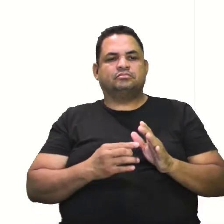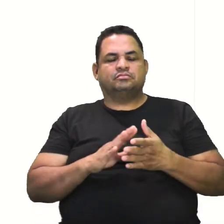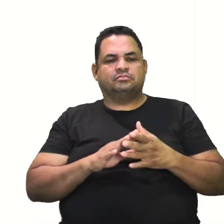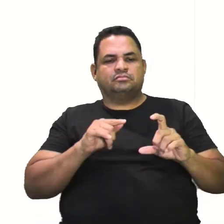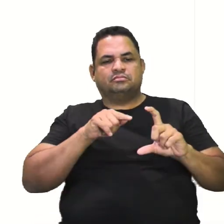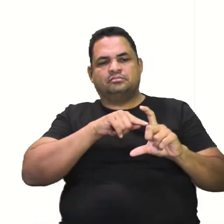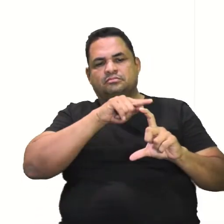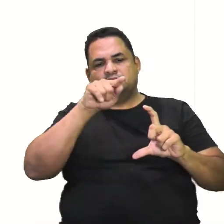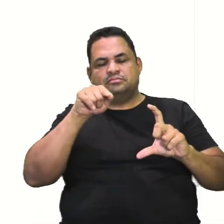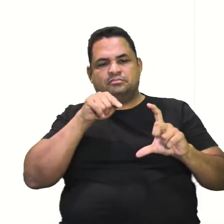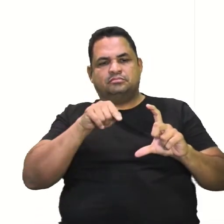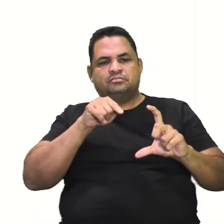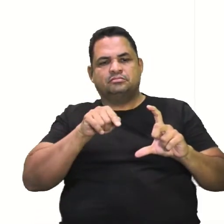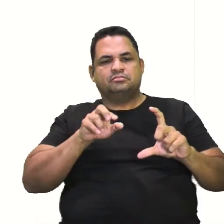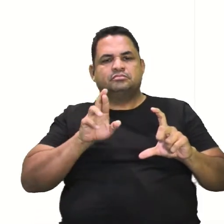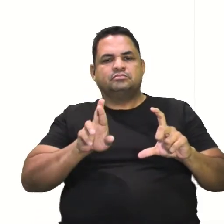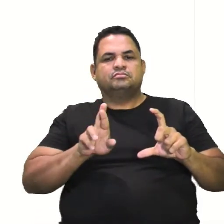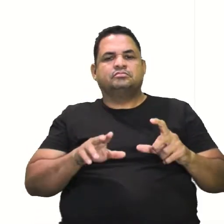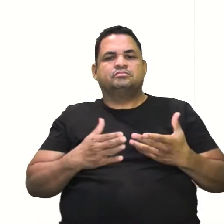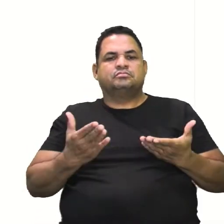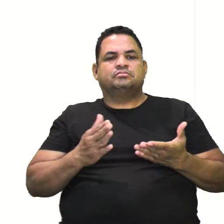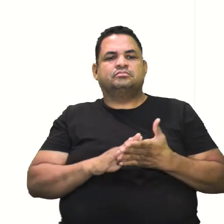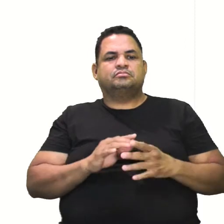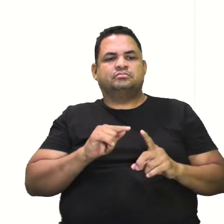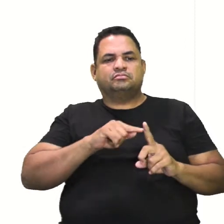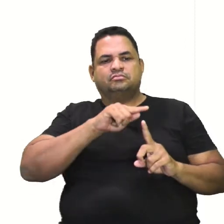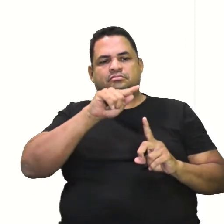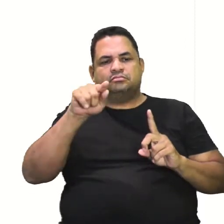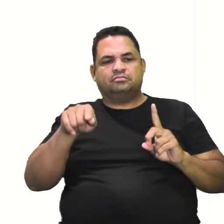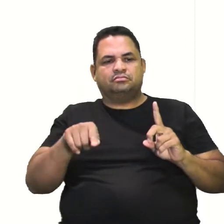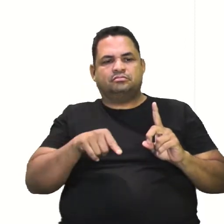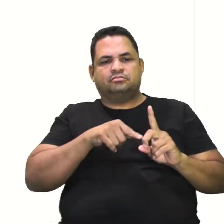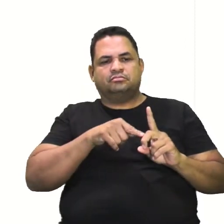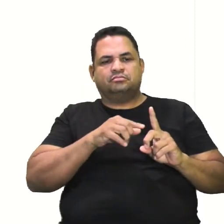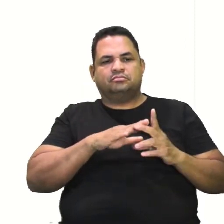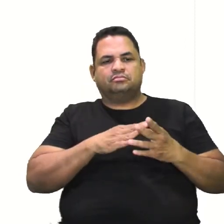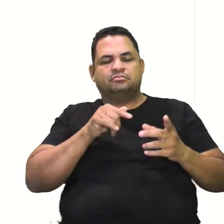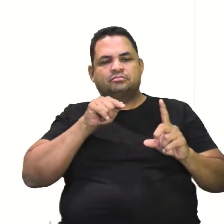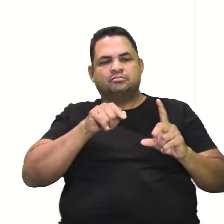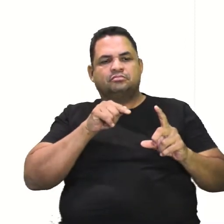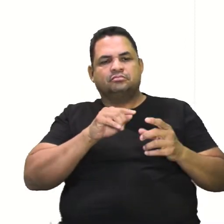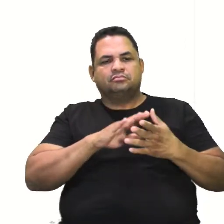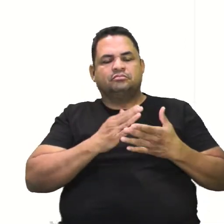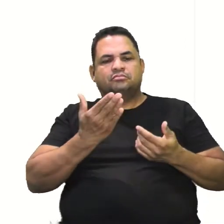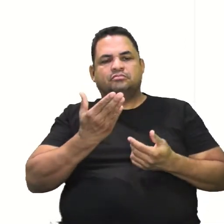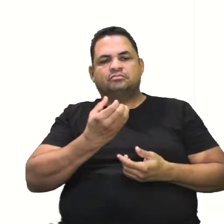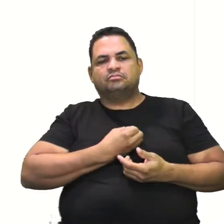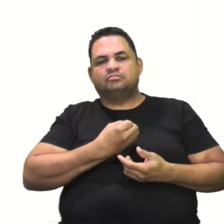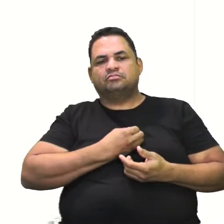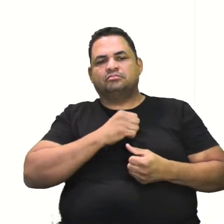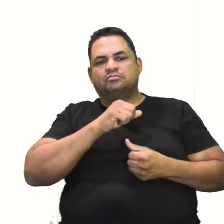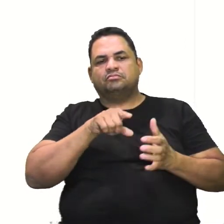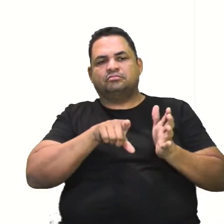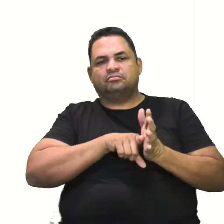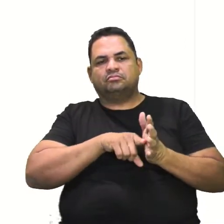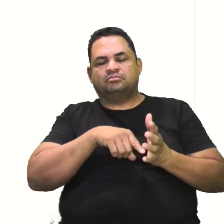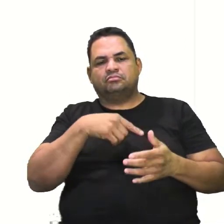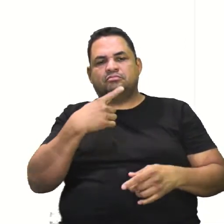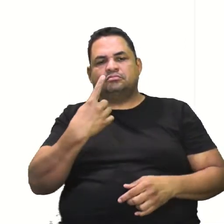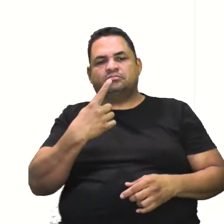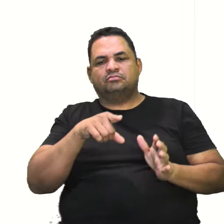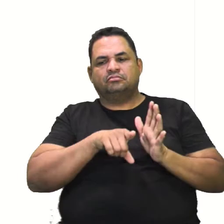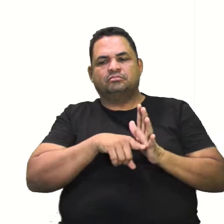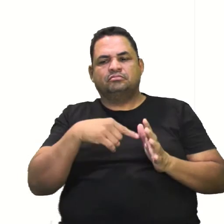né? Legal. Então, a gente tem aqui, vamos lá. O nosso centro vai ser quem? Os valores com sinais contrários, né? Menos 1